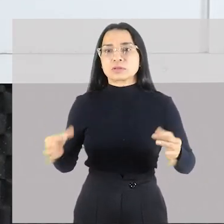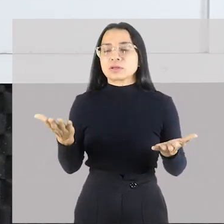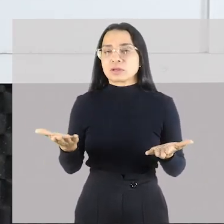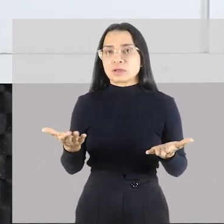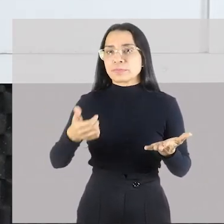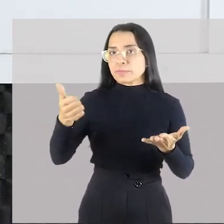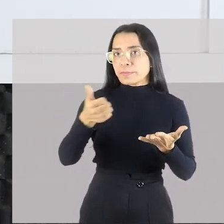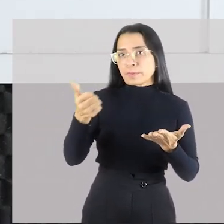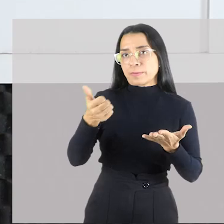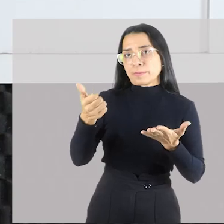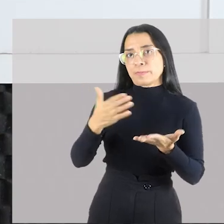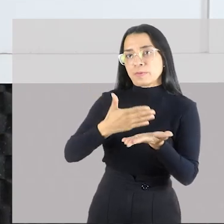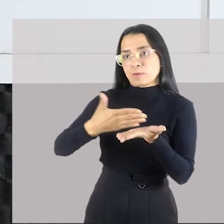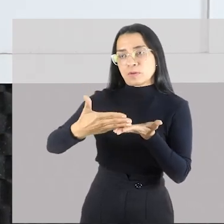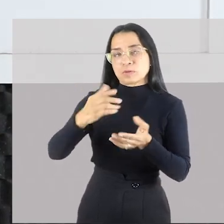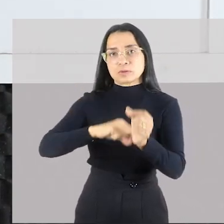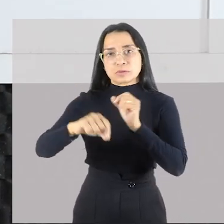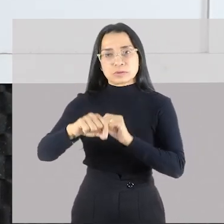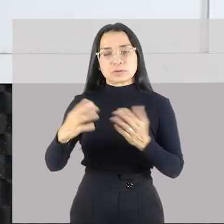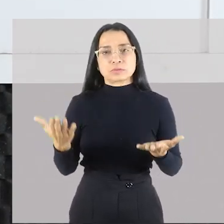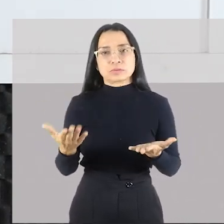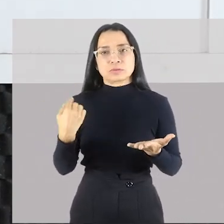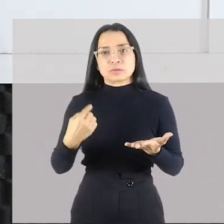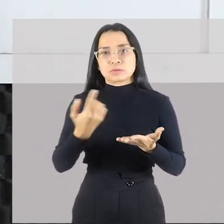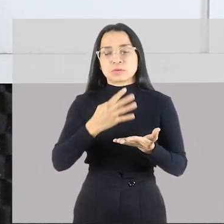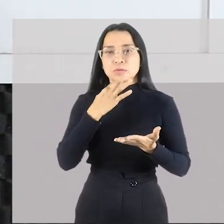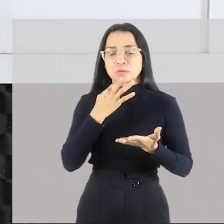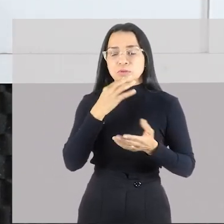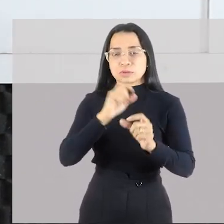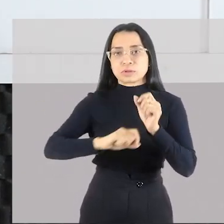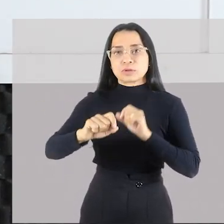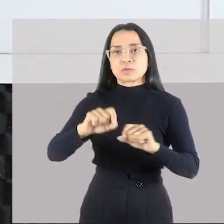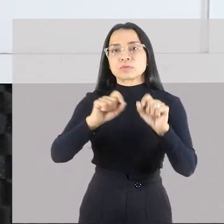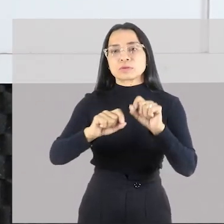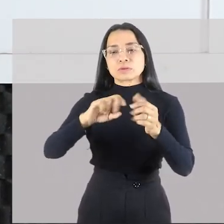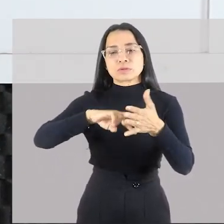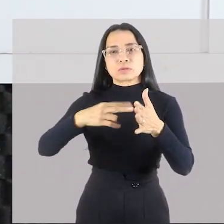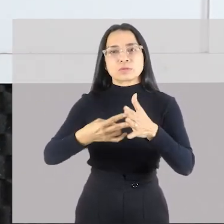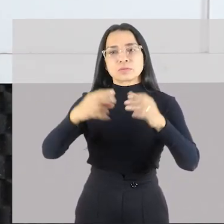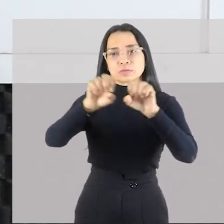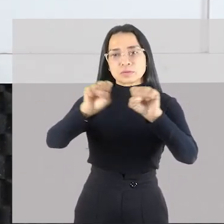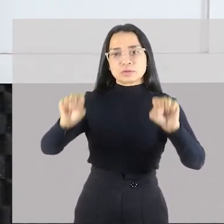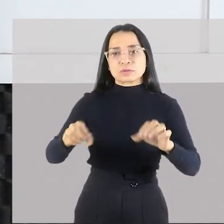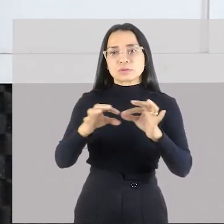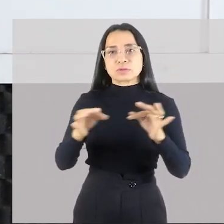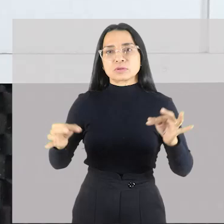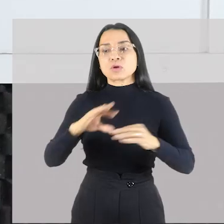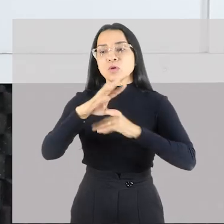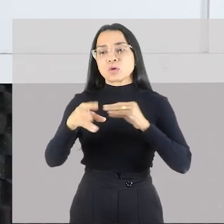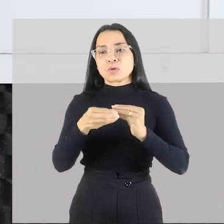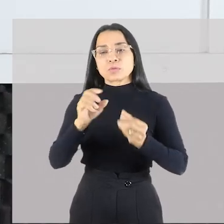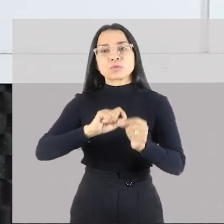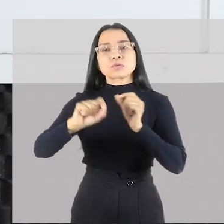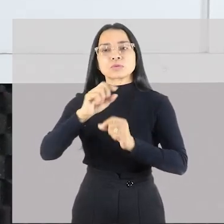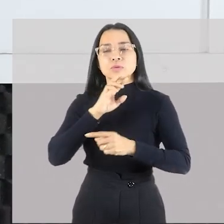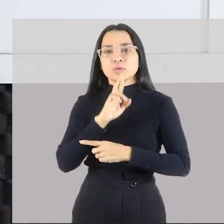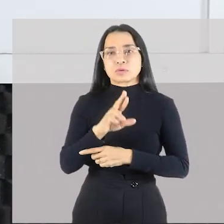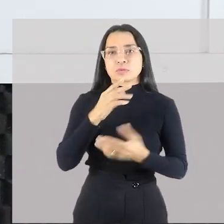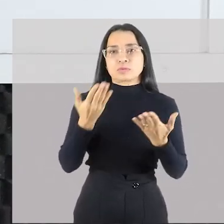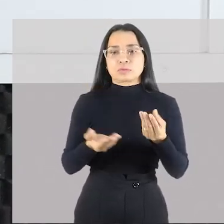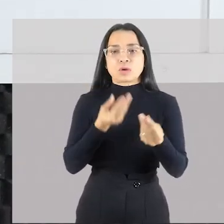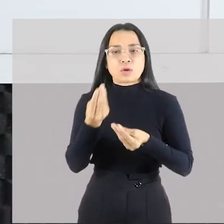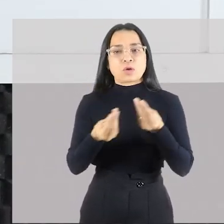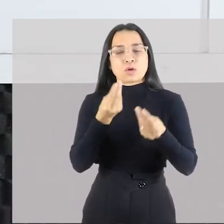aqui é uma introdução, onde a gente vai conhecer o que é um sistema linear, como ele é composto, o que é uma solução, como